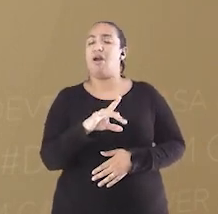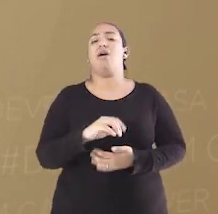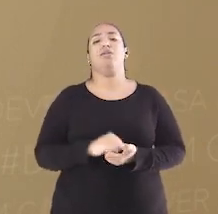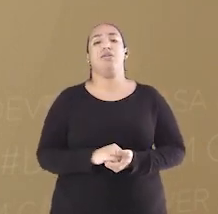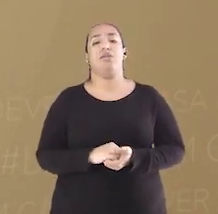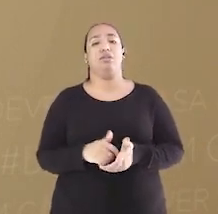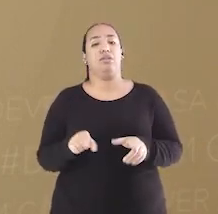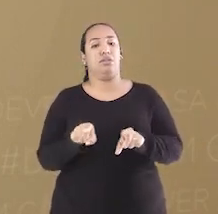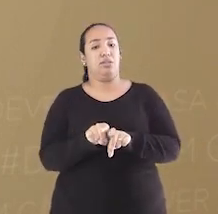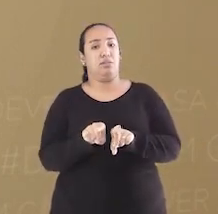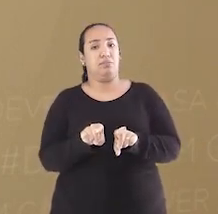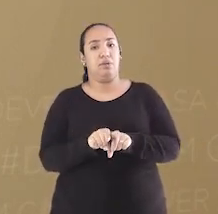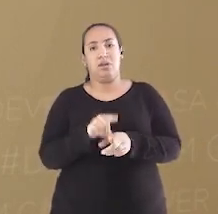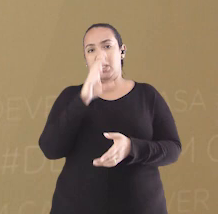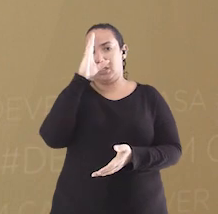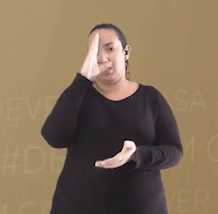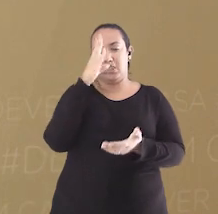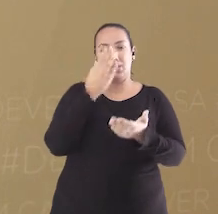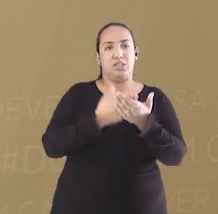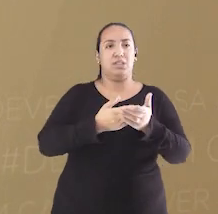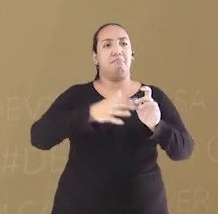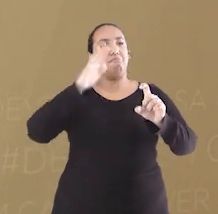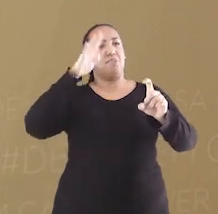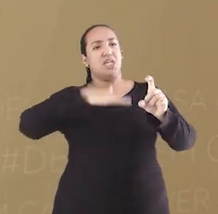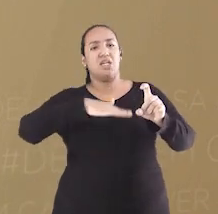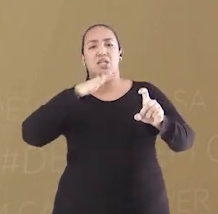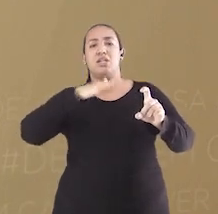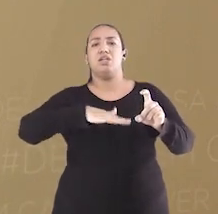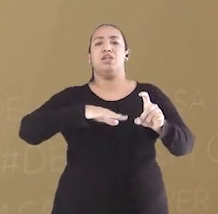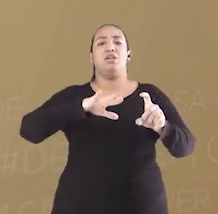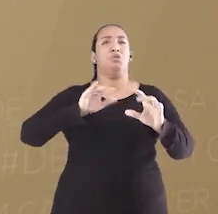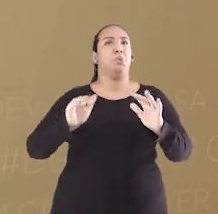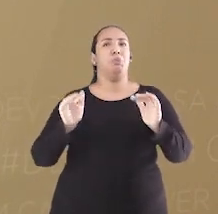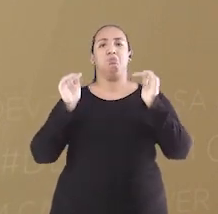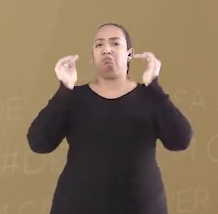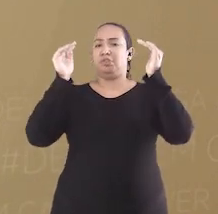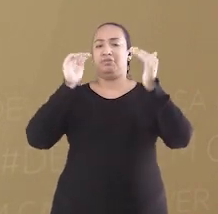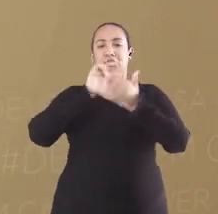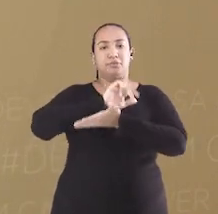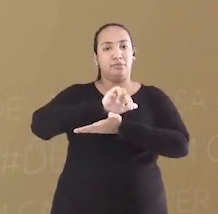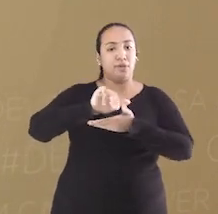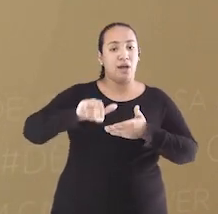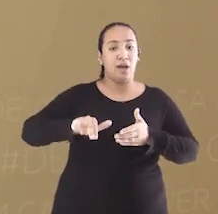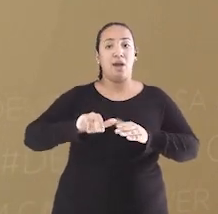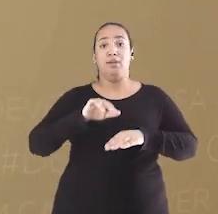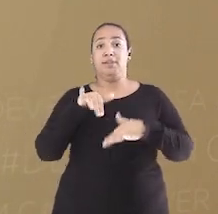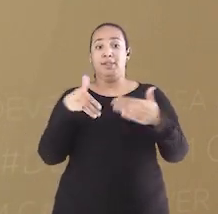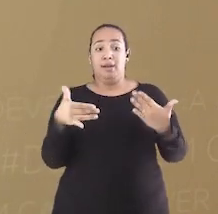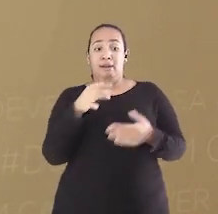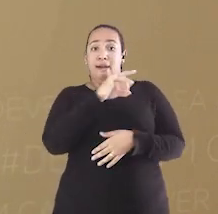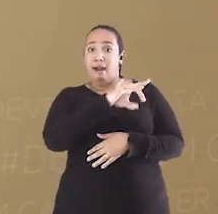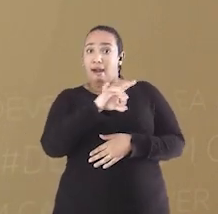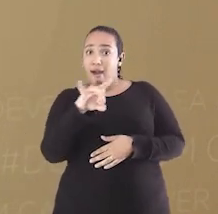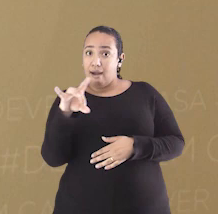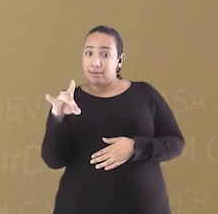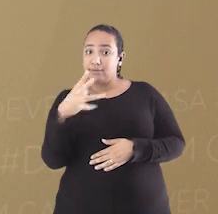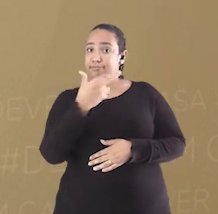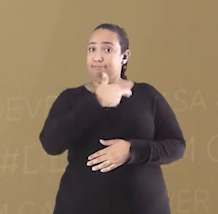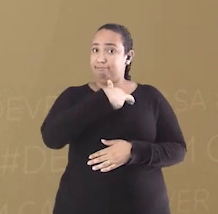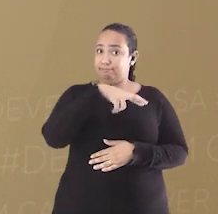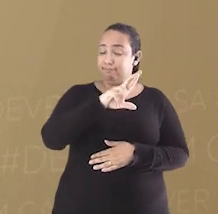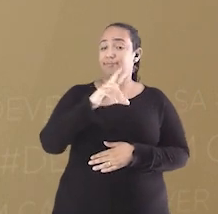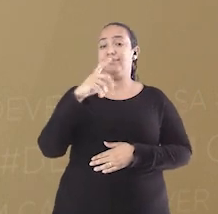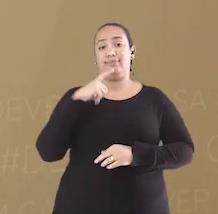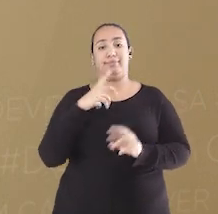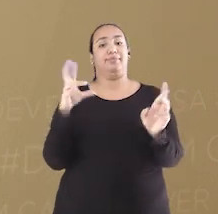espirituais, convicções no sobrenatural, nos mitos, elas lidam o tempo todo com esses fatores humanos que eu acabei